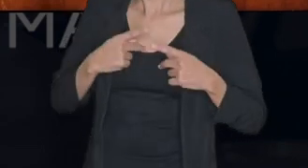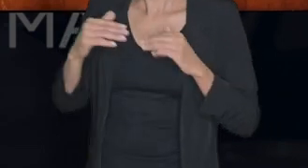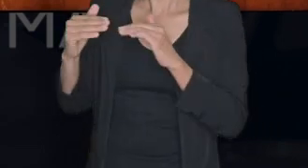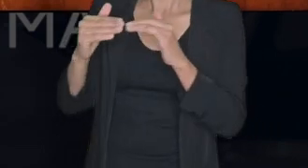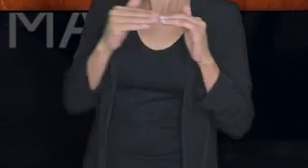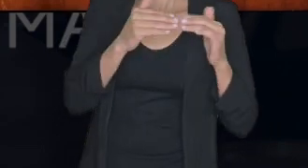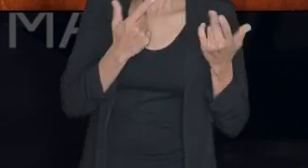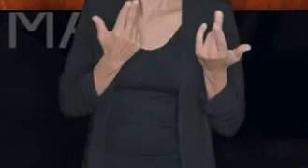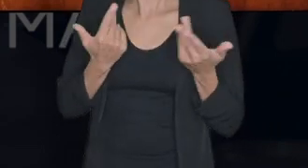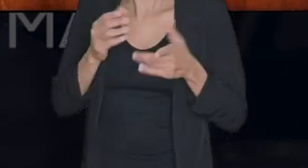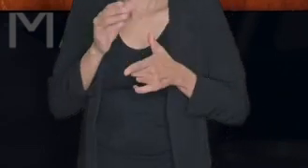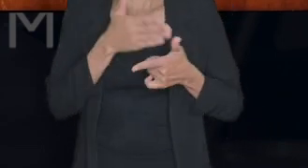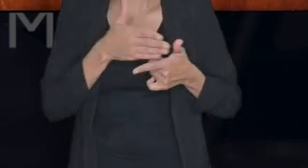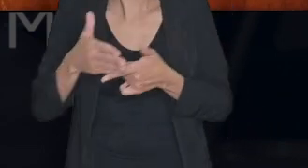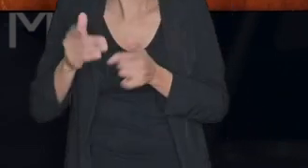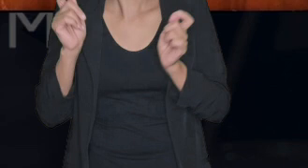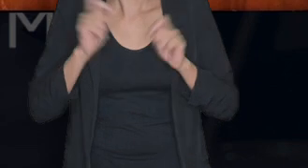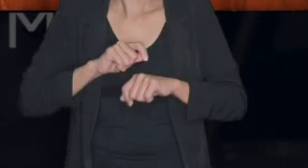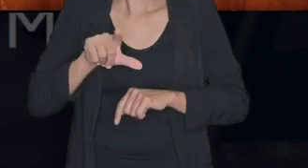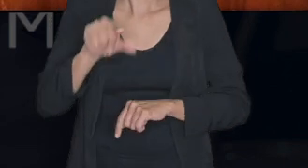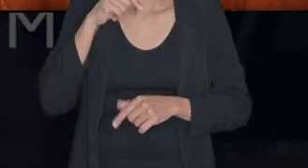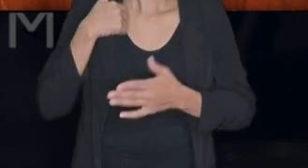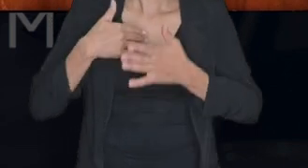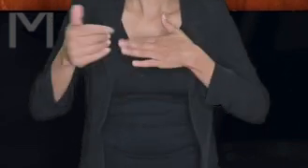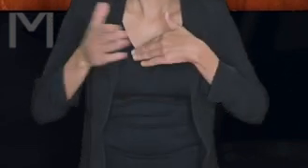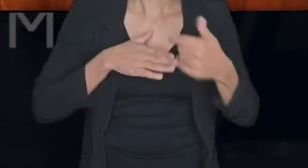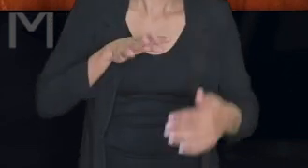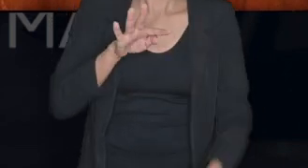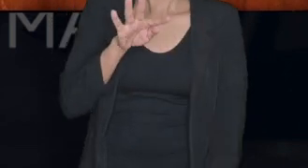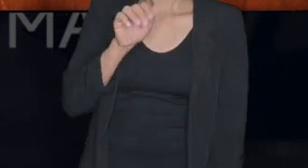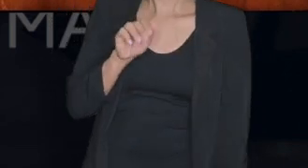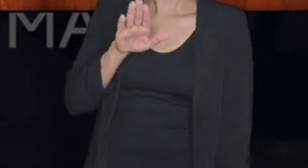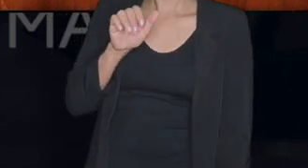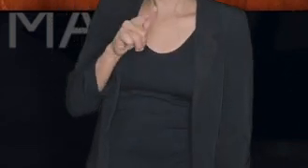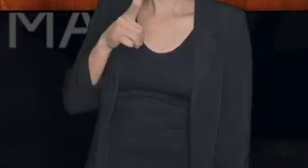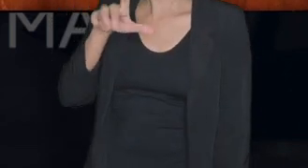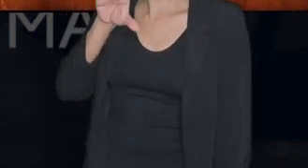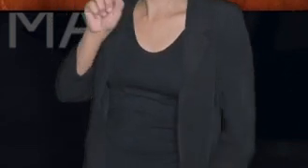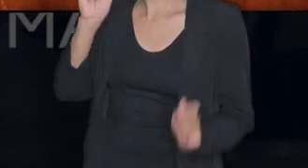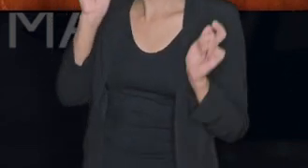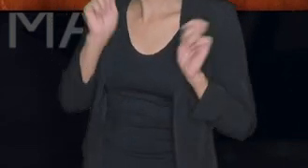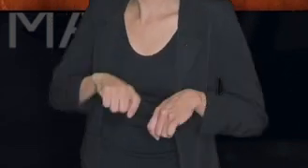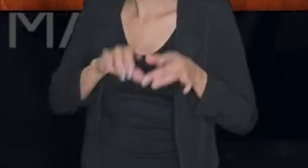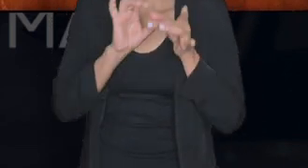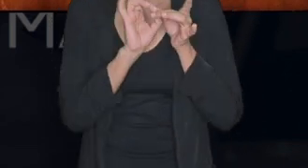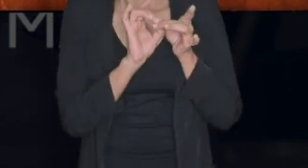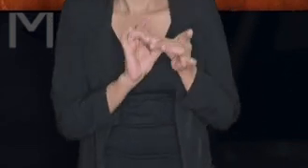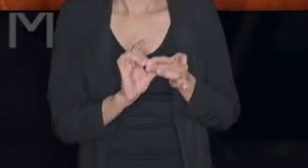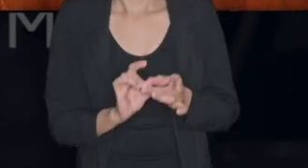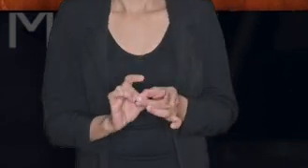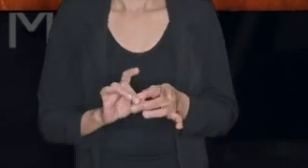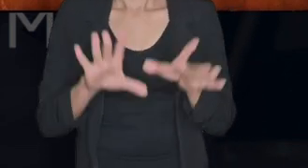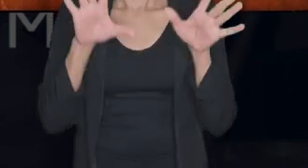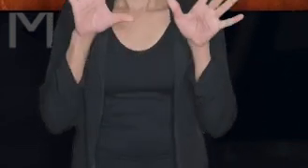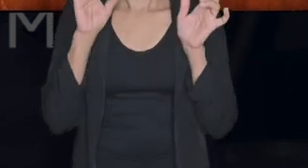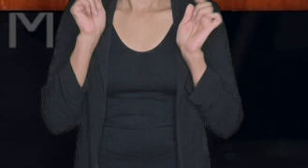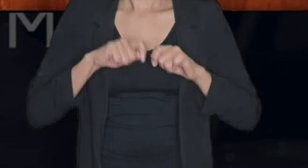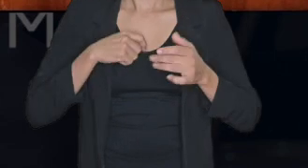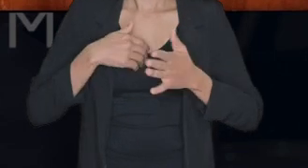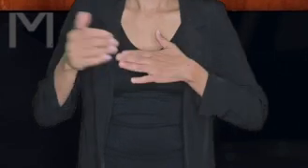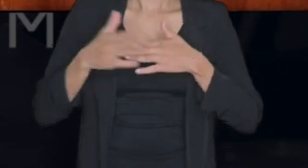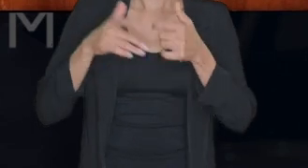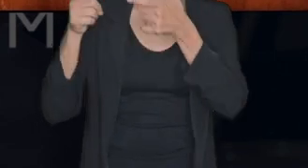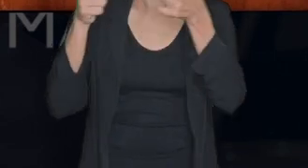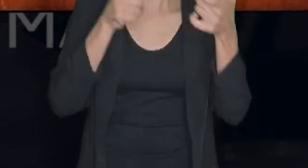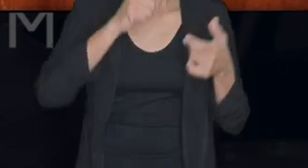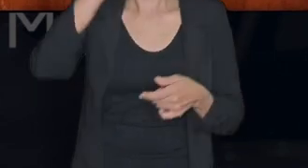optem por qualquer tabelião do Brasil. Há uma liberdade de escolha do tabelião. Aí vocês vão dizer, sério? Mas eu ouvi